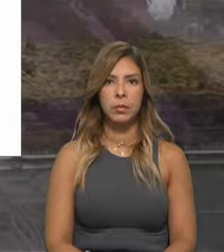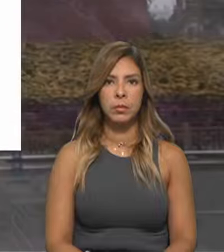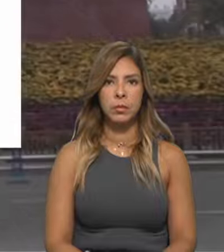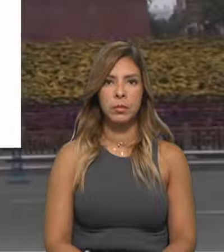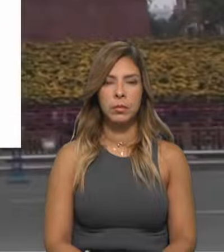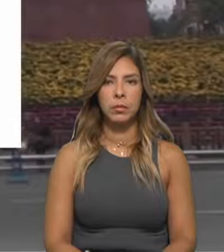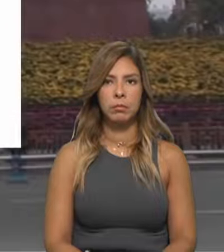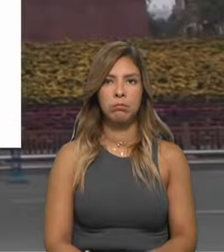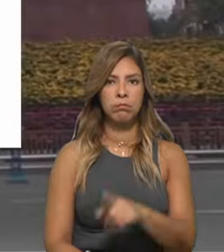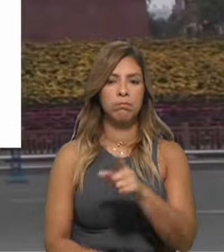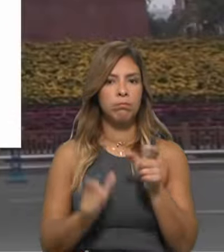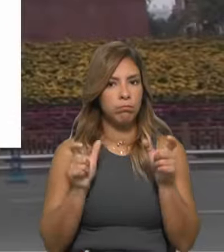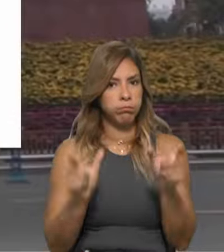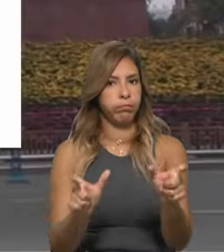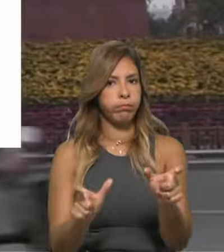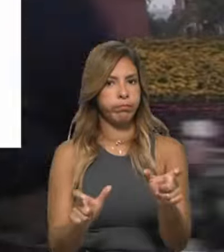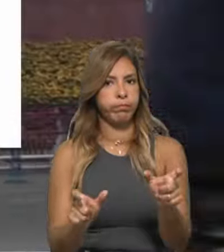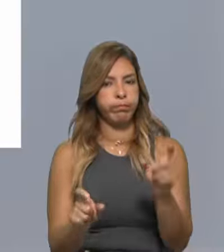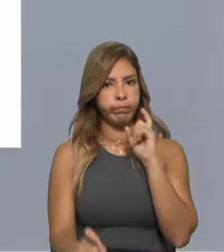O controlo autoritário,